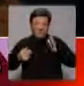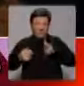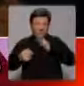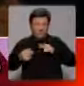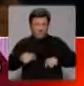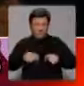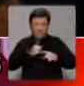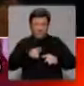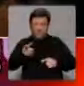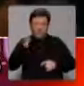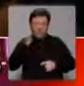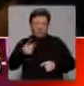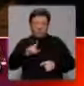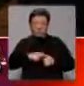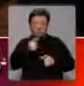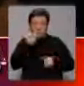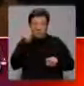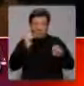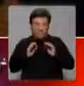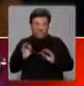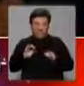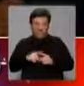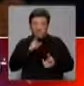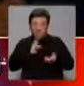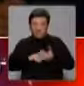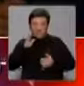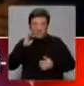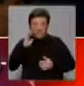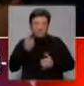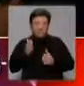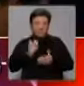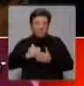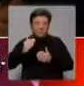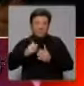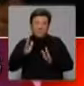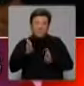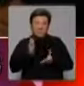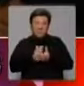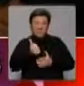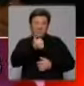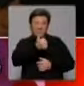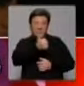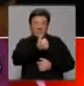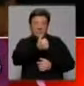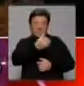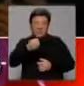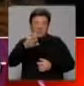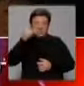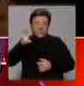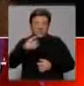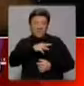anenas que esse número é está um bocado maquilado e que o verdadeiro número anda na na na ronda dos 500.000 milhões O que